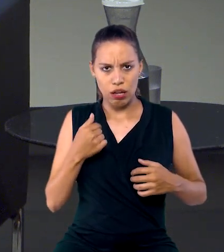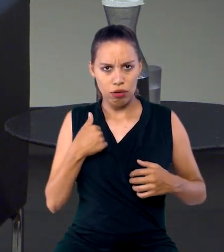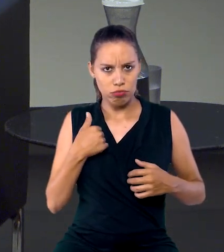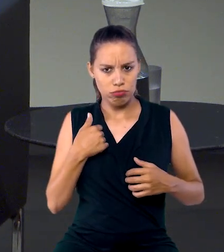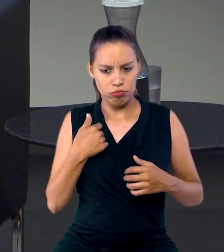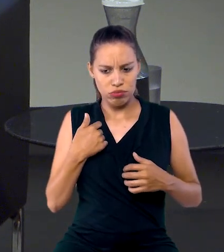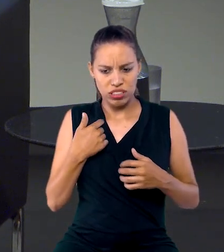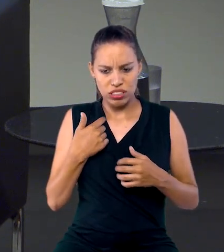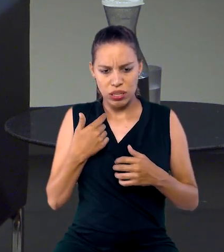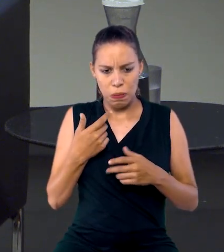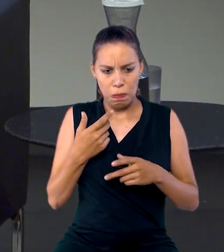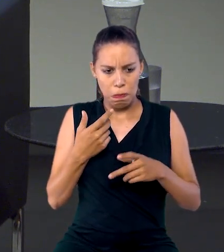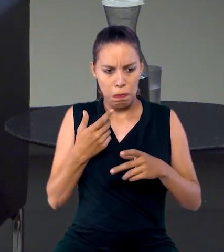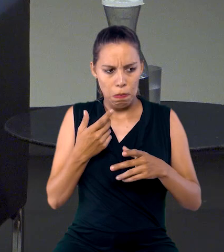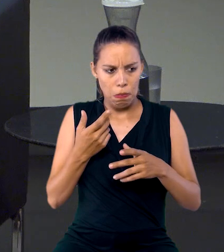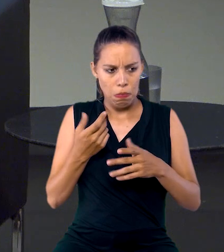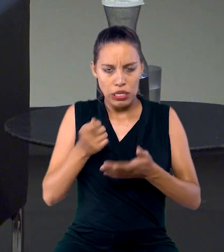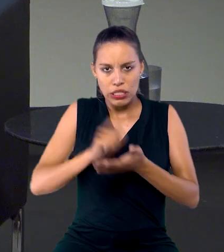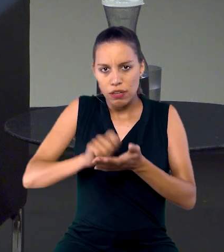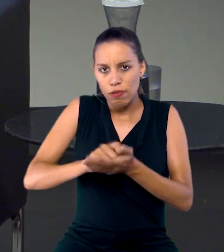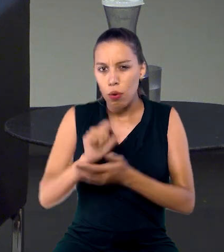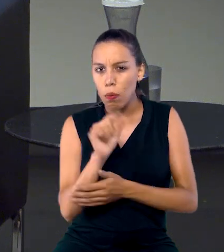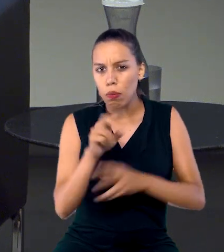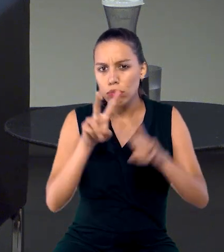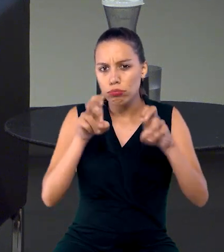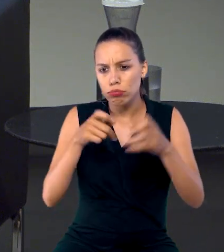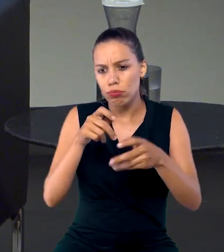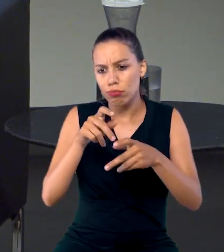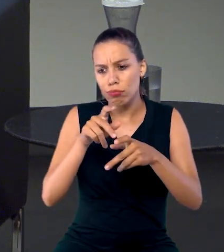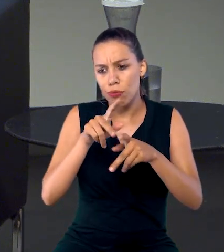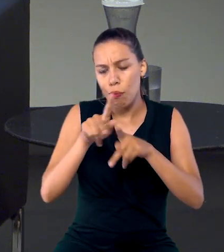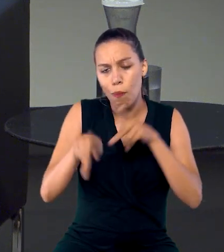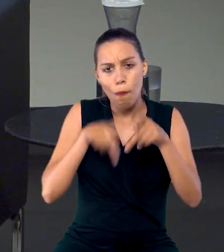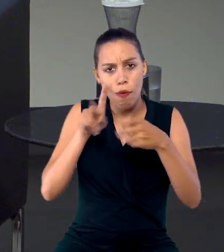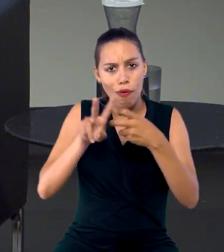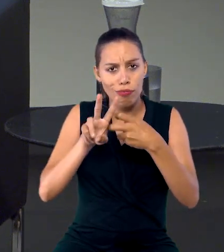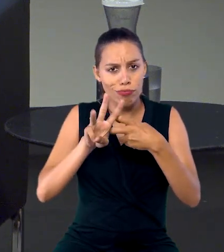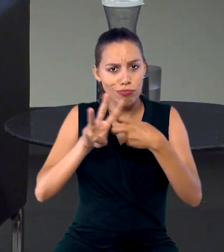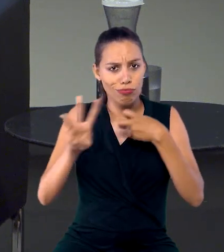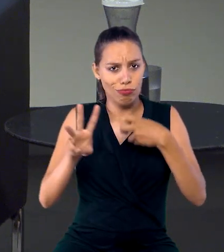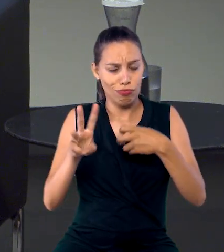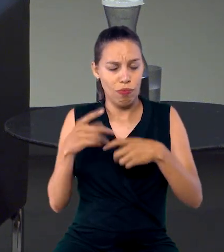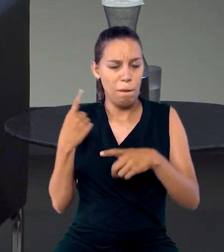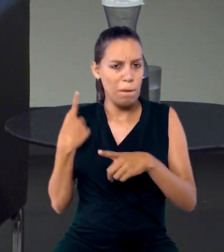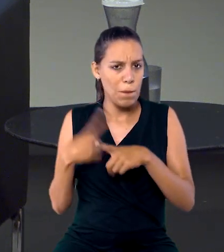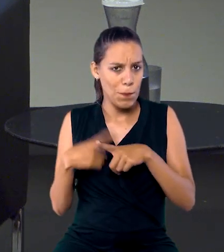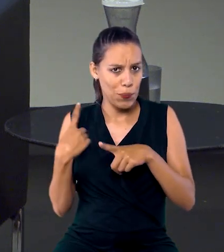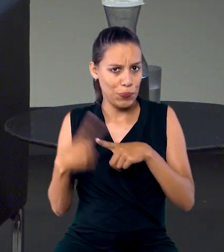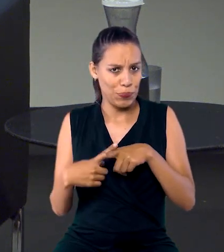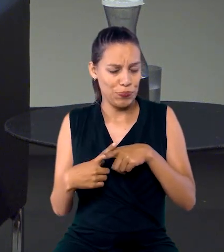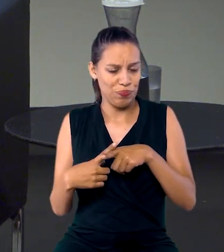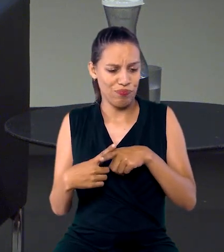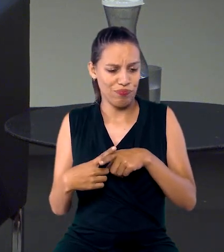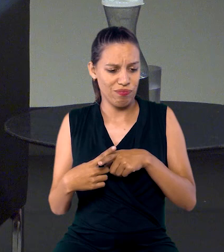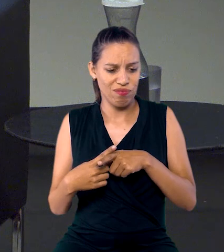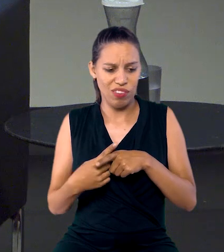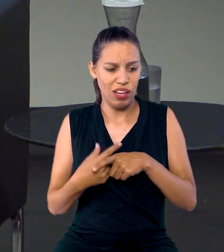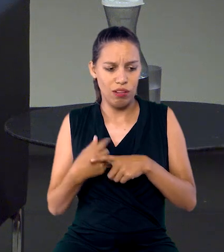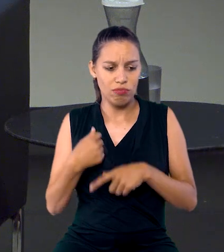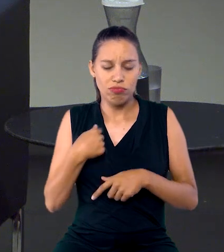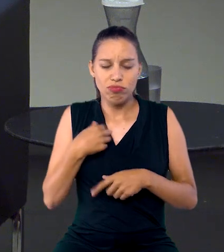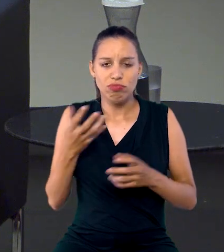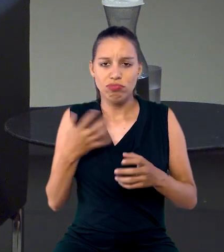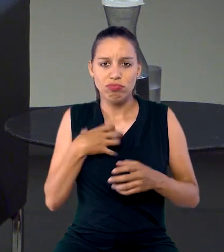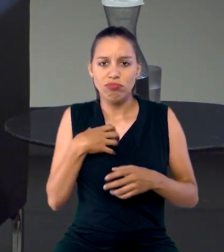muito pouco sobre povos indígenas, por exemplo, porque eu me sinto muito